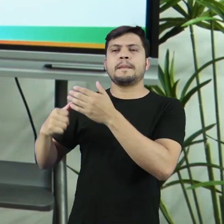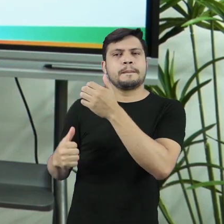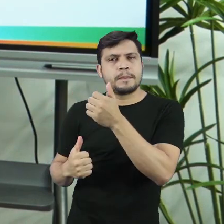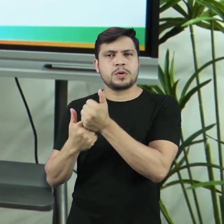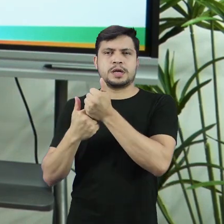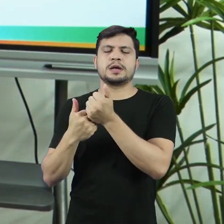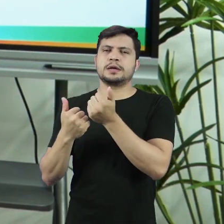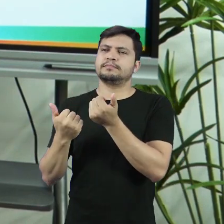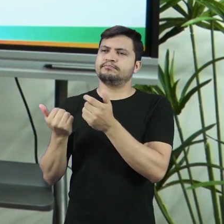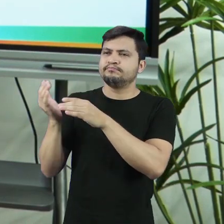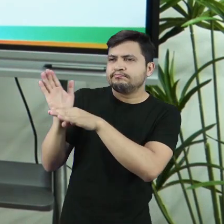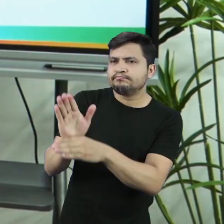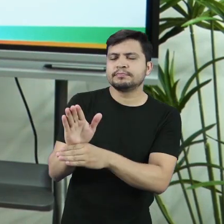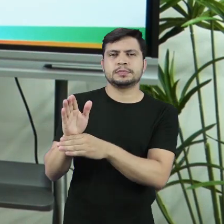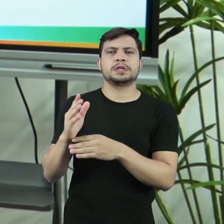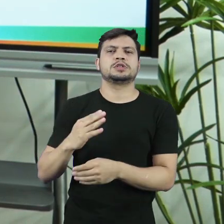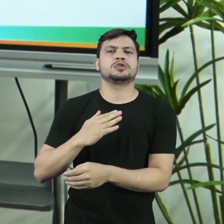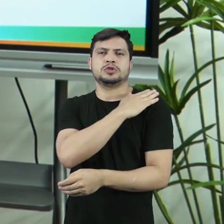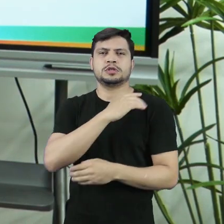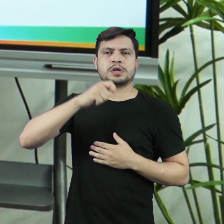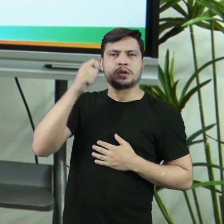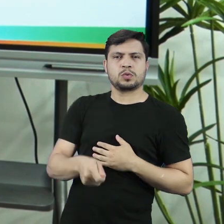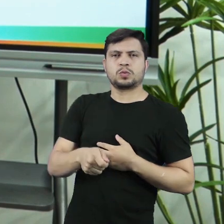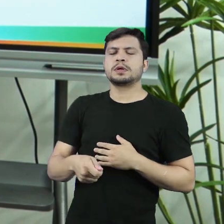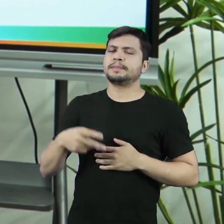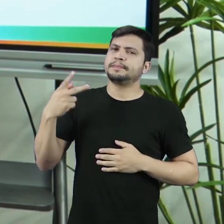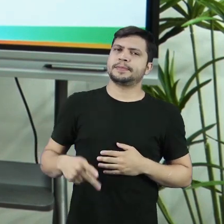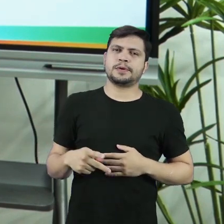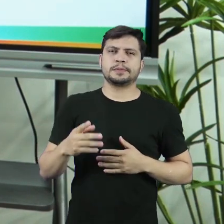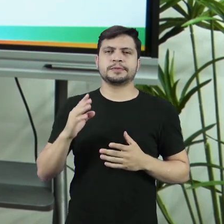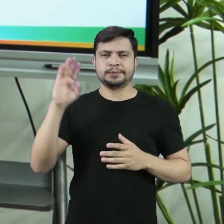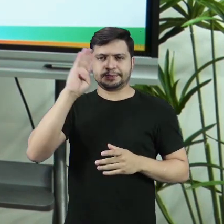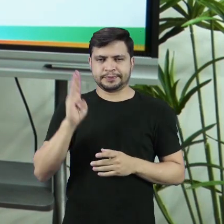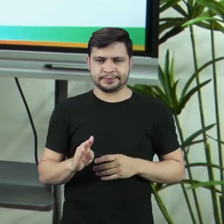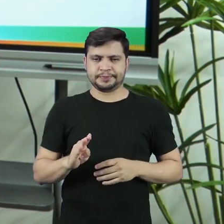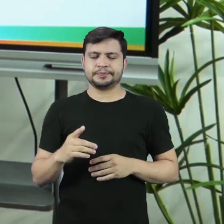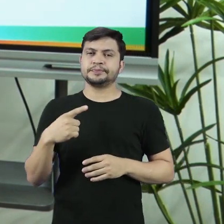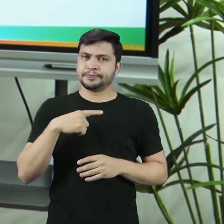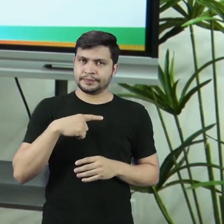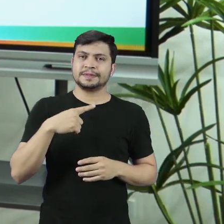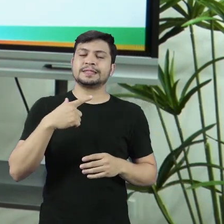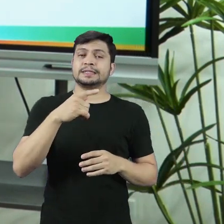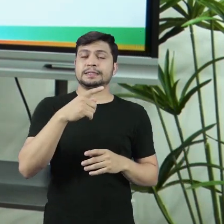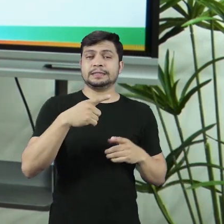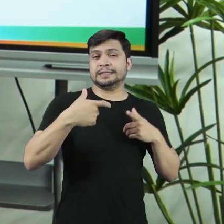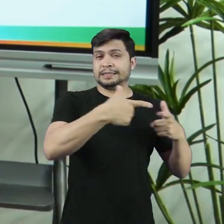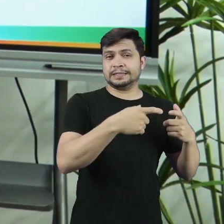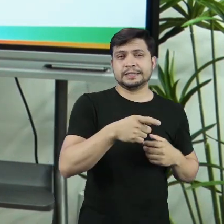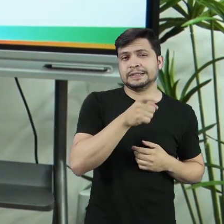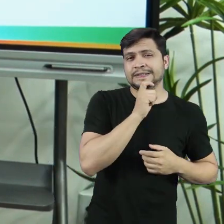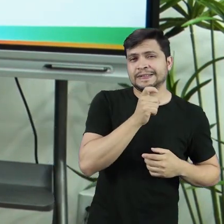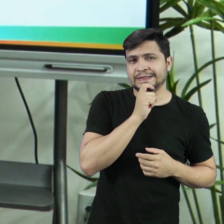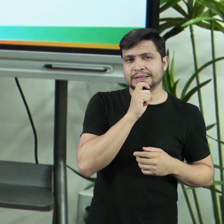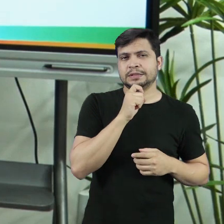ditaduras militares na América Latina. Concomitante ao período da Guerra Fria, que vai entre 47 e 91, nós acabamos de estudar isso, a gente